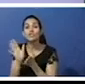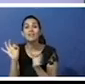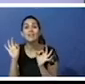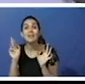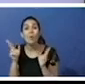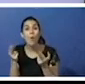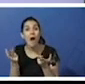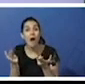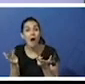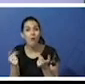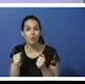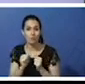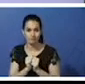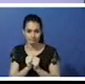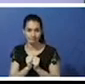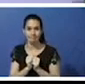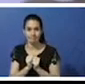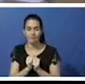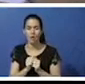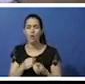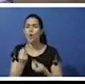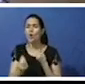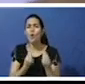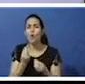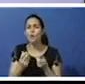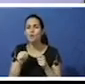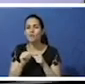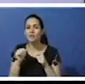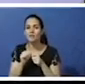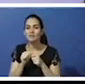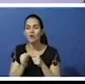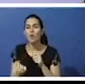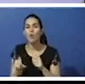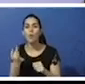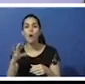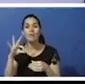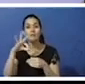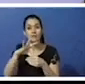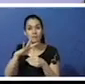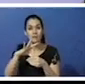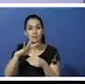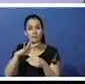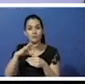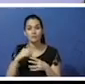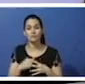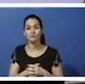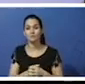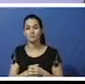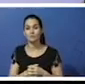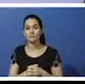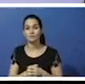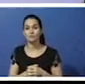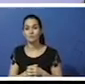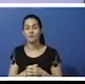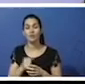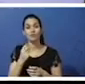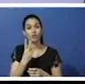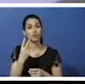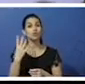igualmente, tá? Então vamos lá. Quantas são as sementes? Né? Olha